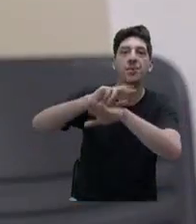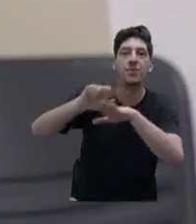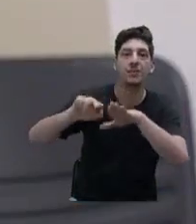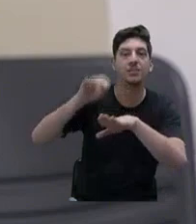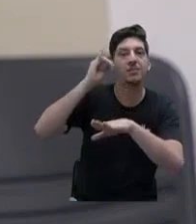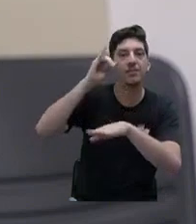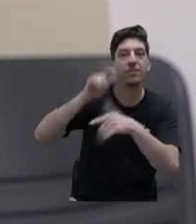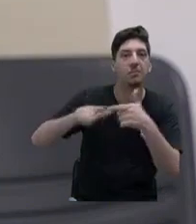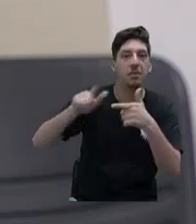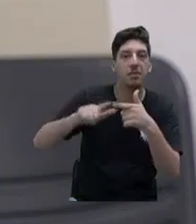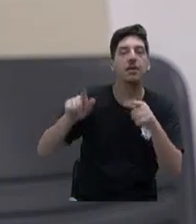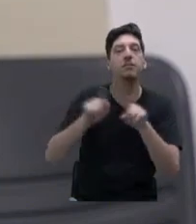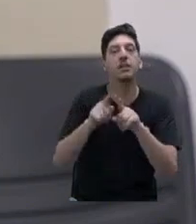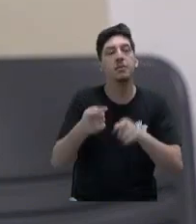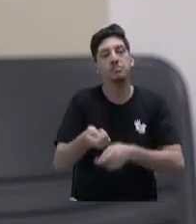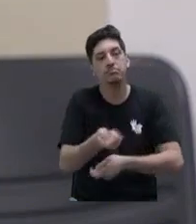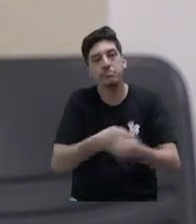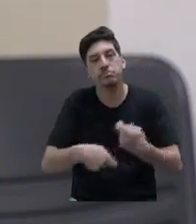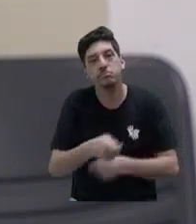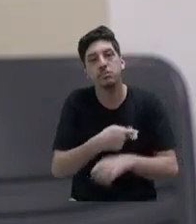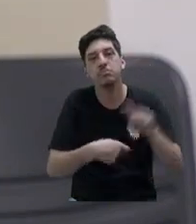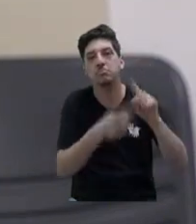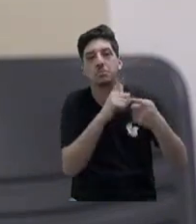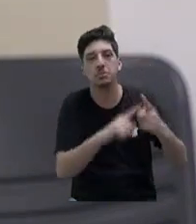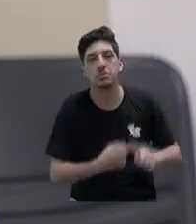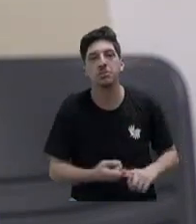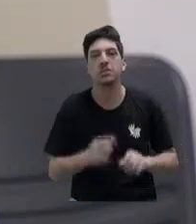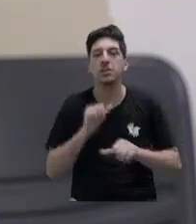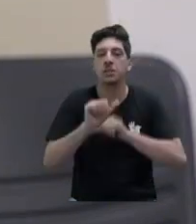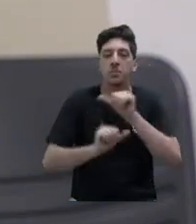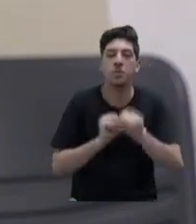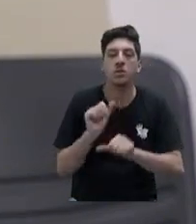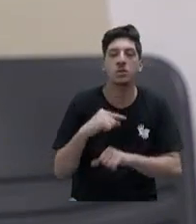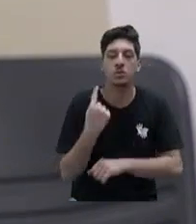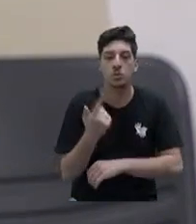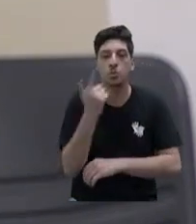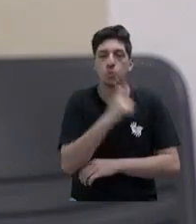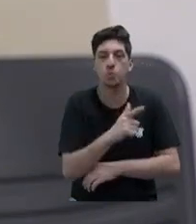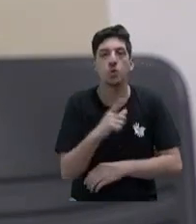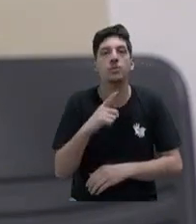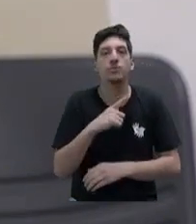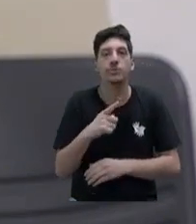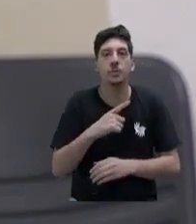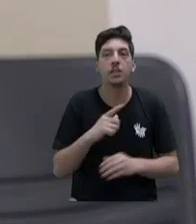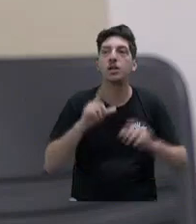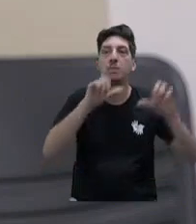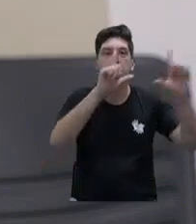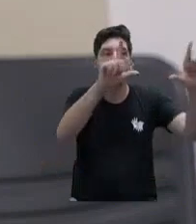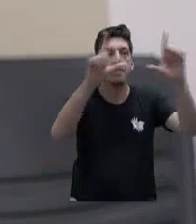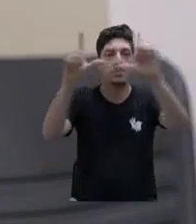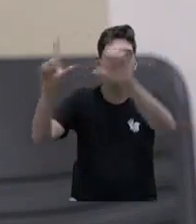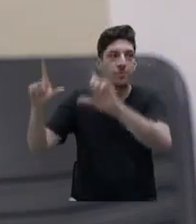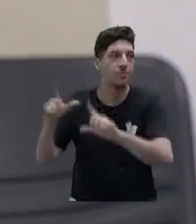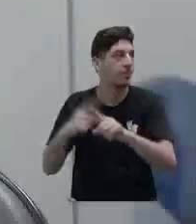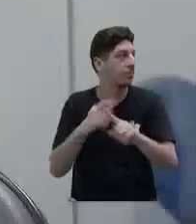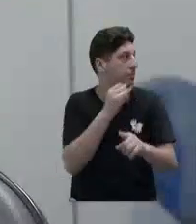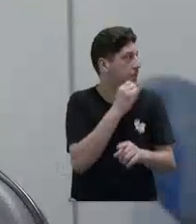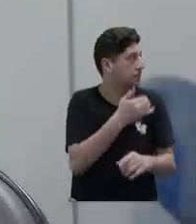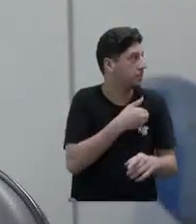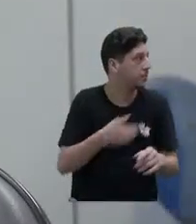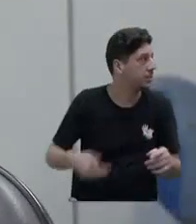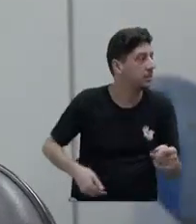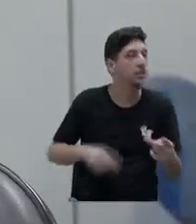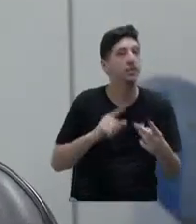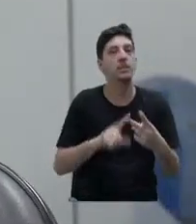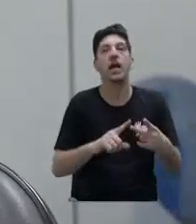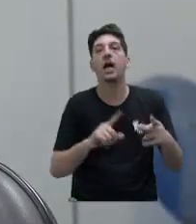também uma negociação, que as reformas que se façam, a gente já coloque já em sinalização, porque uma coisa é a estrada, outra coisa é a